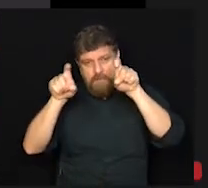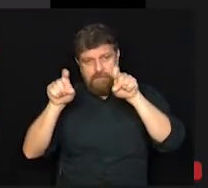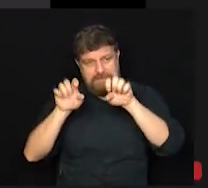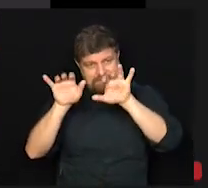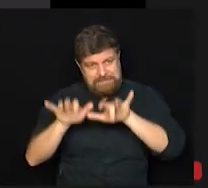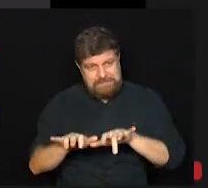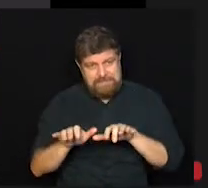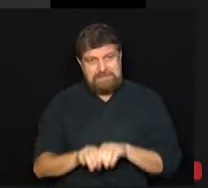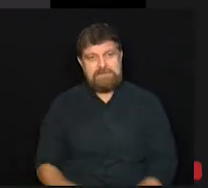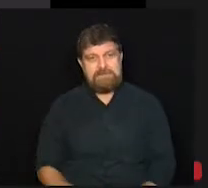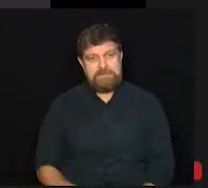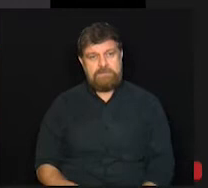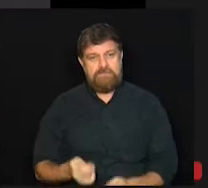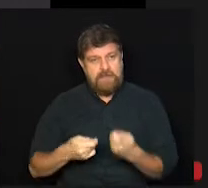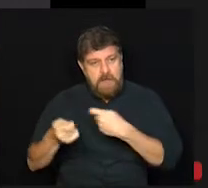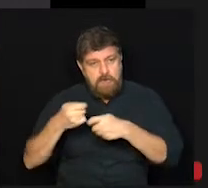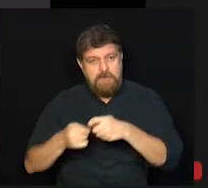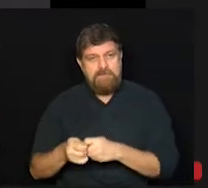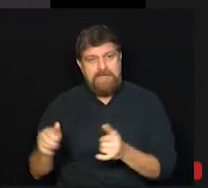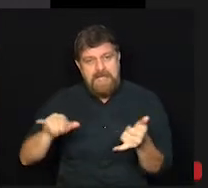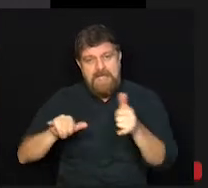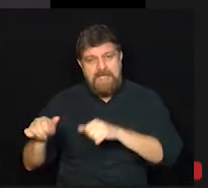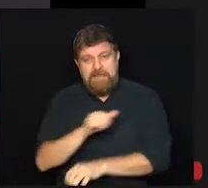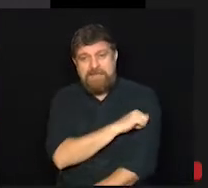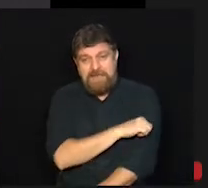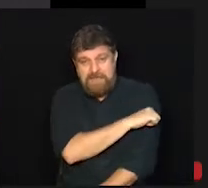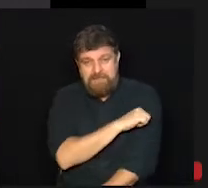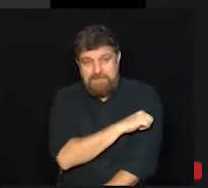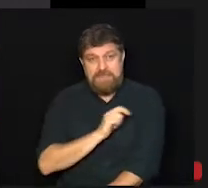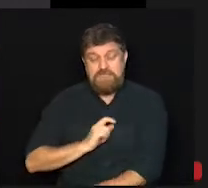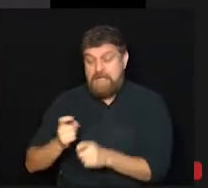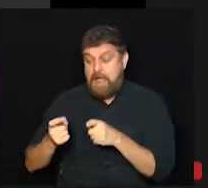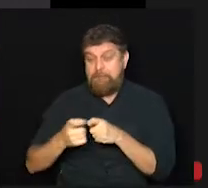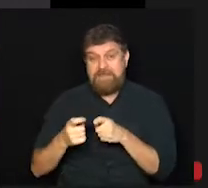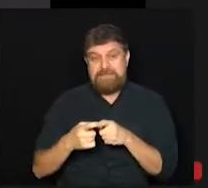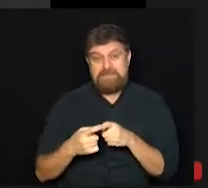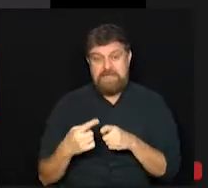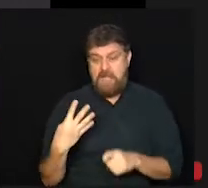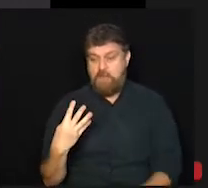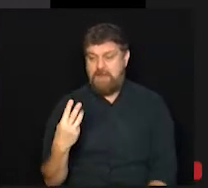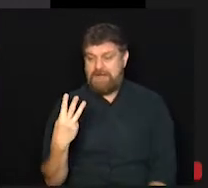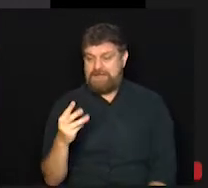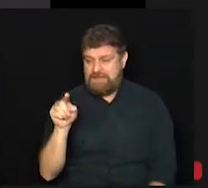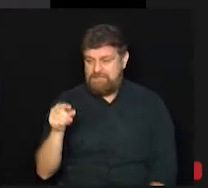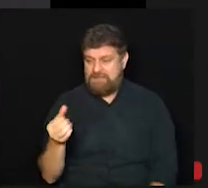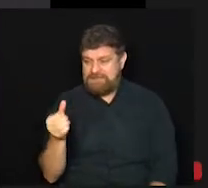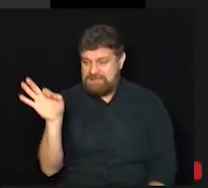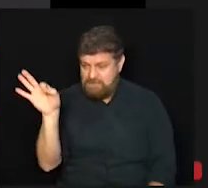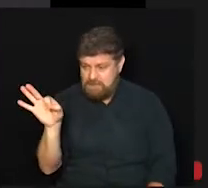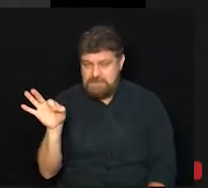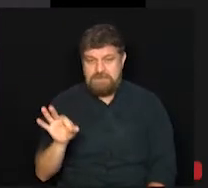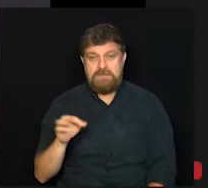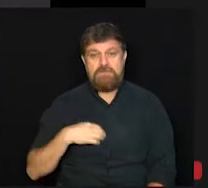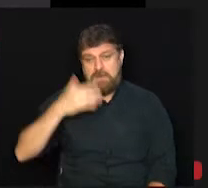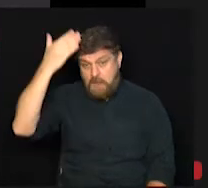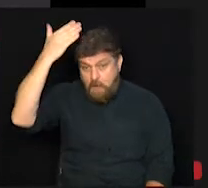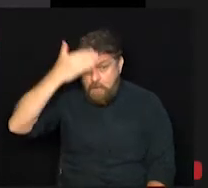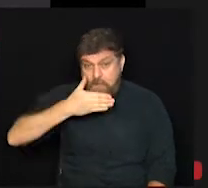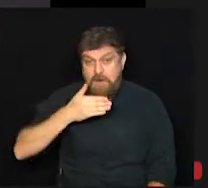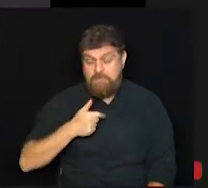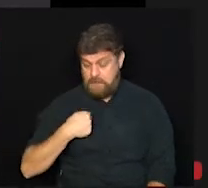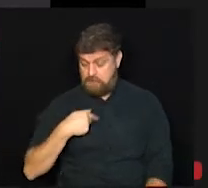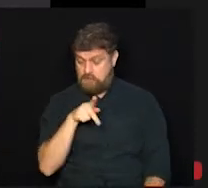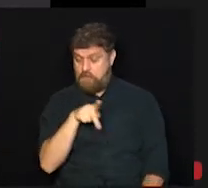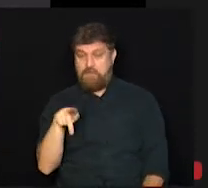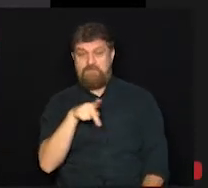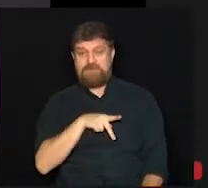Química e Enfermagem, e na Medicina 43,6%. E eu posso dar o meu depoimento, mesmo como professora da Medicina,